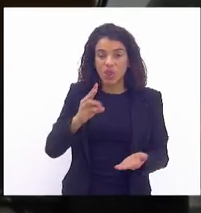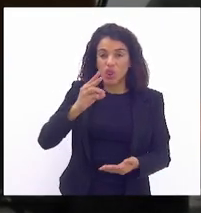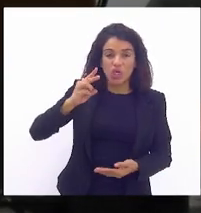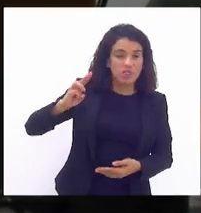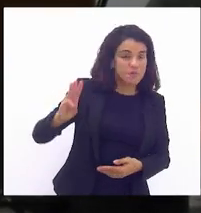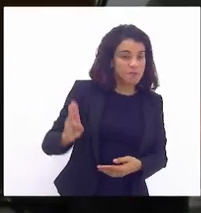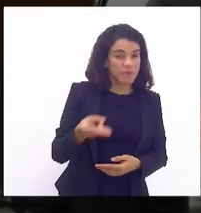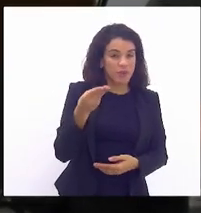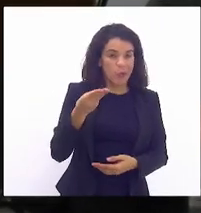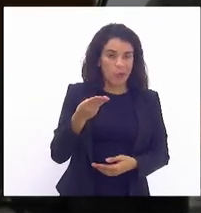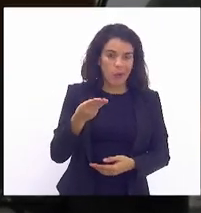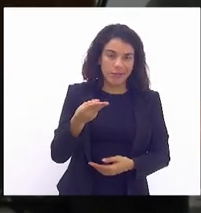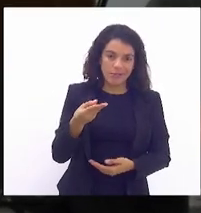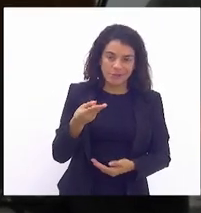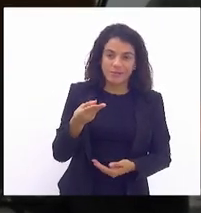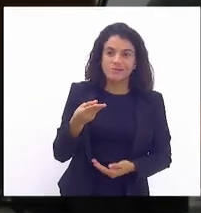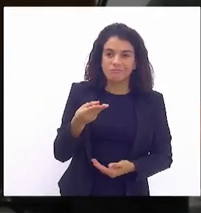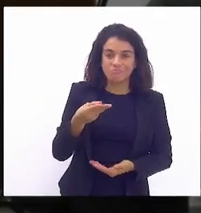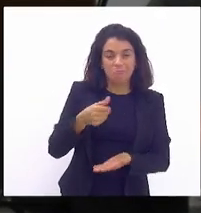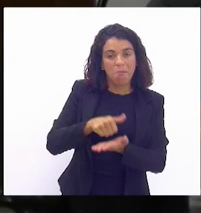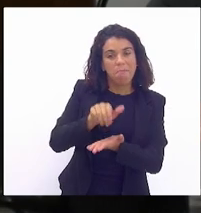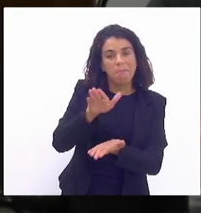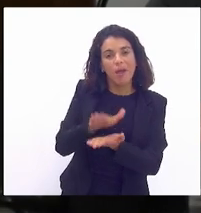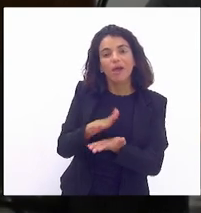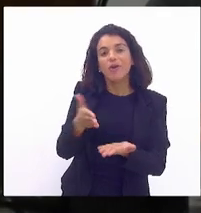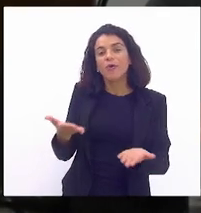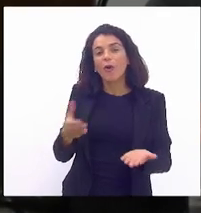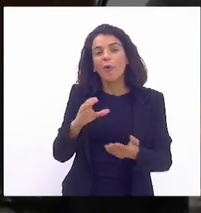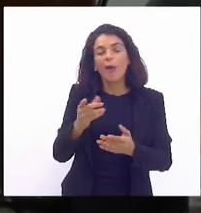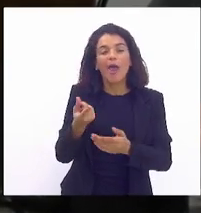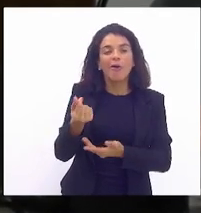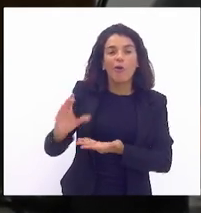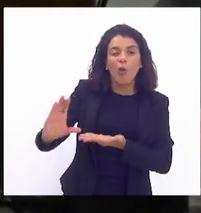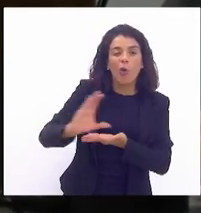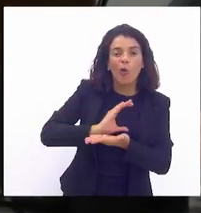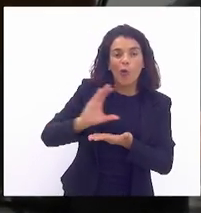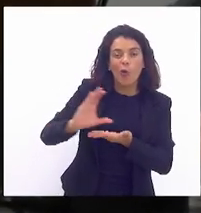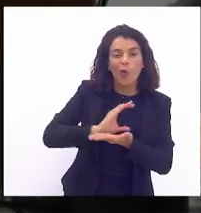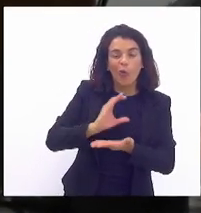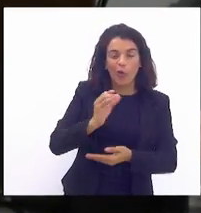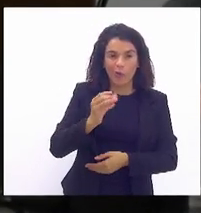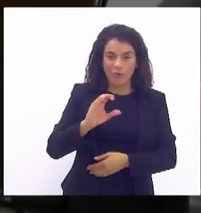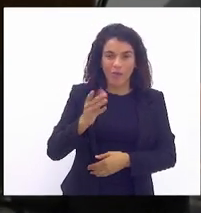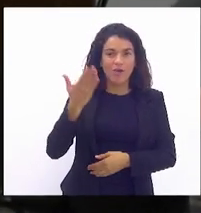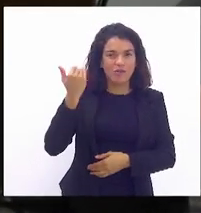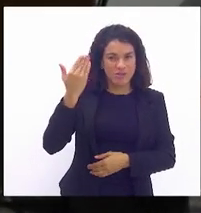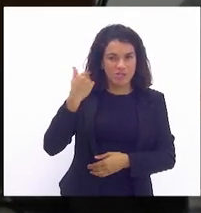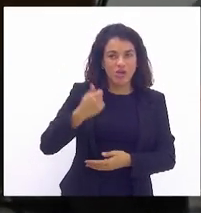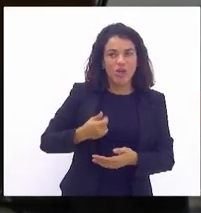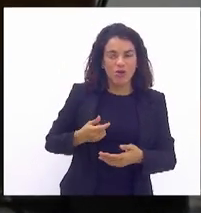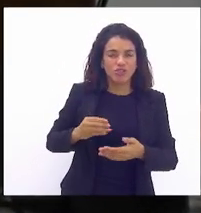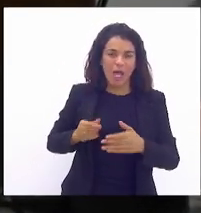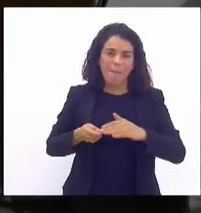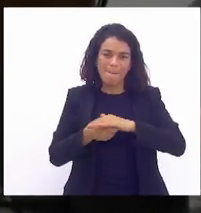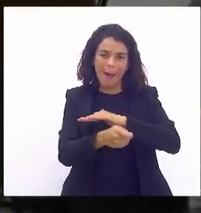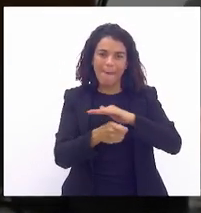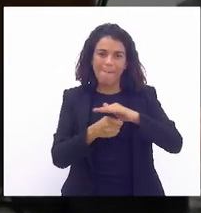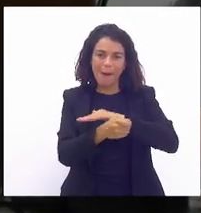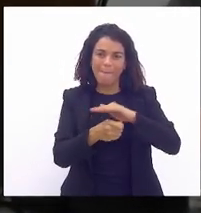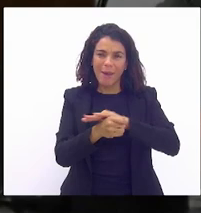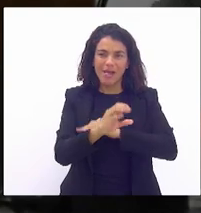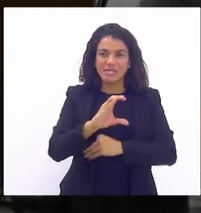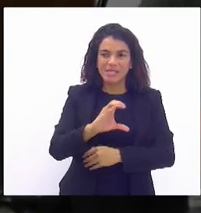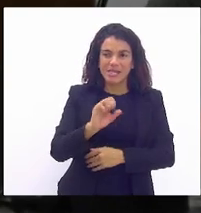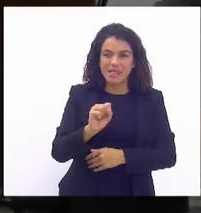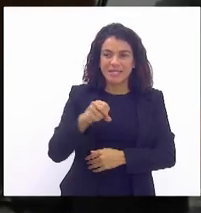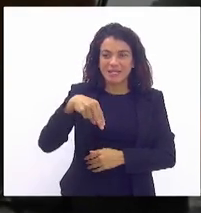R$2 milhões. Quanto é o faturamento da CSN? Eu já fui acionista da CSN, não sou mais. Milhões. Mas